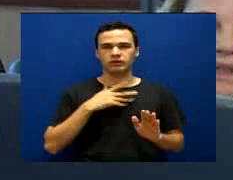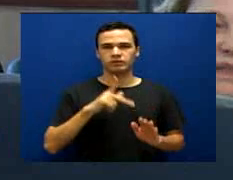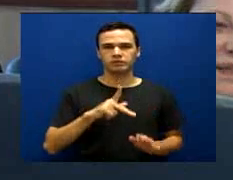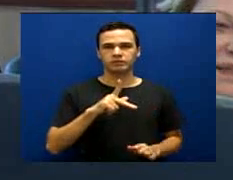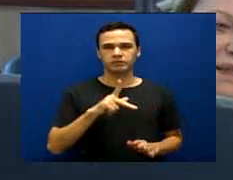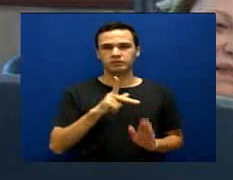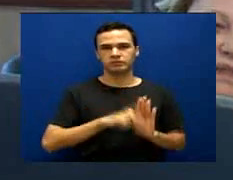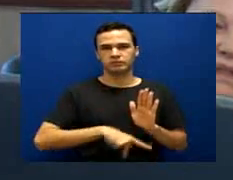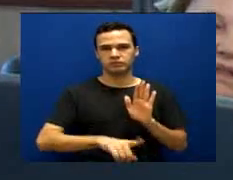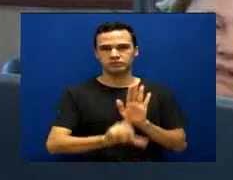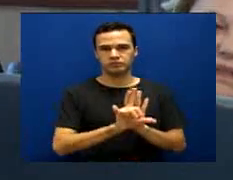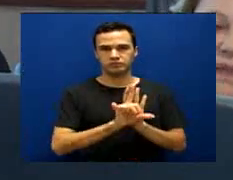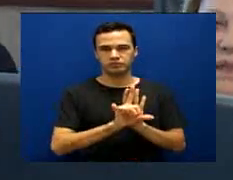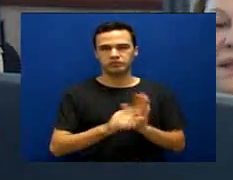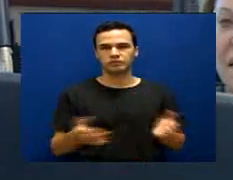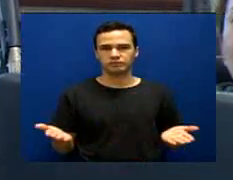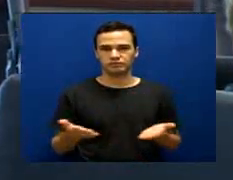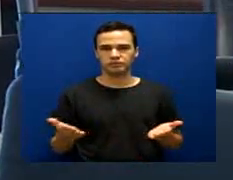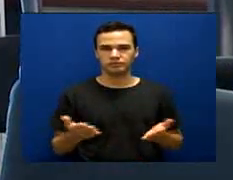PL,